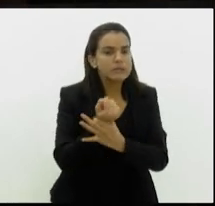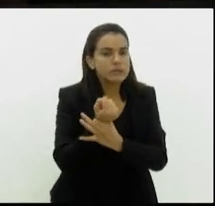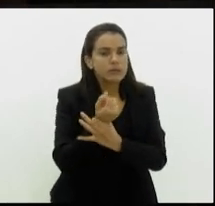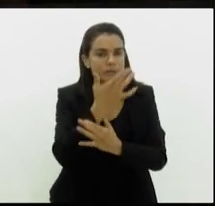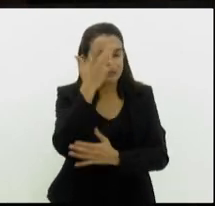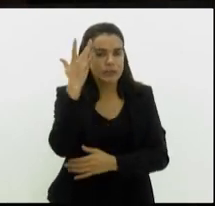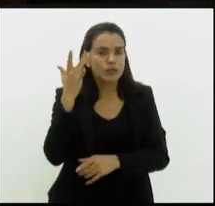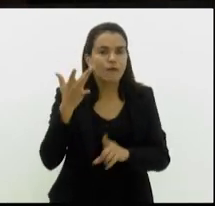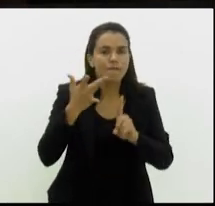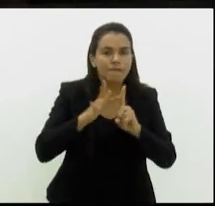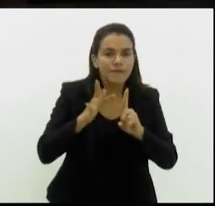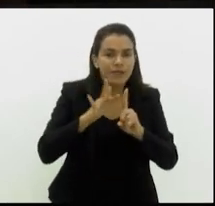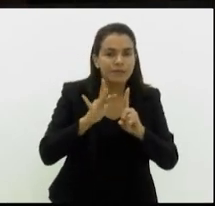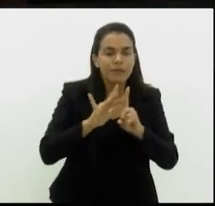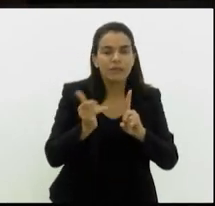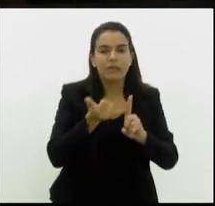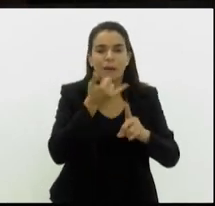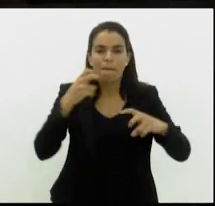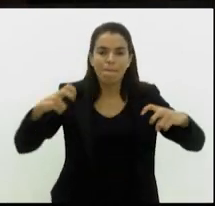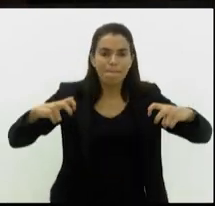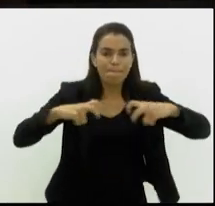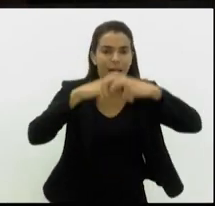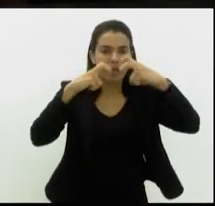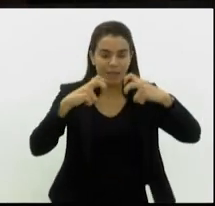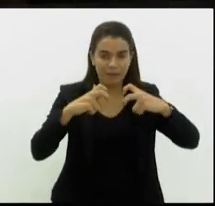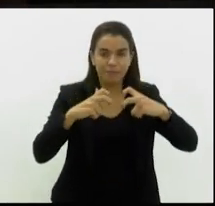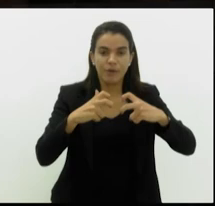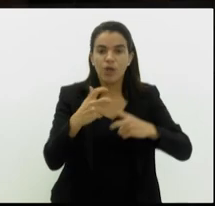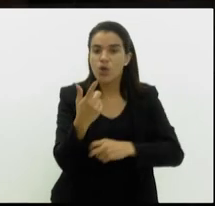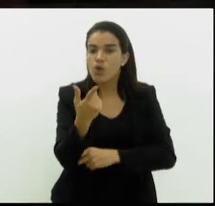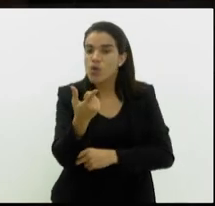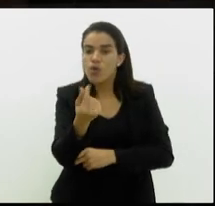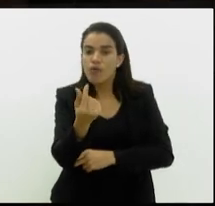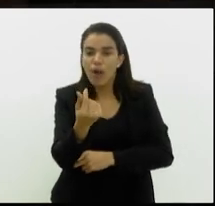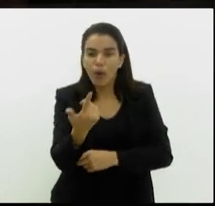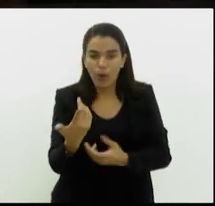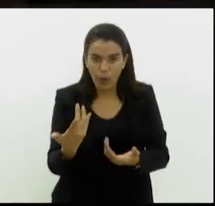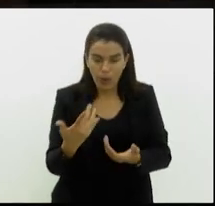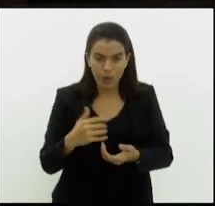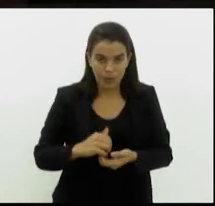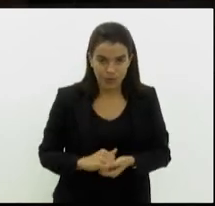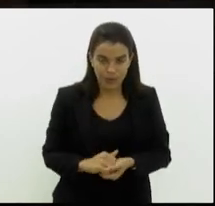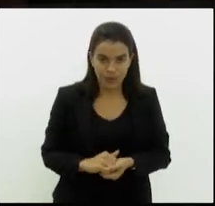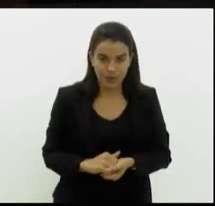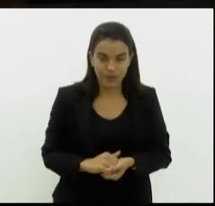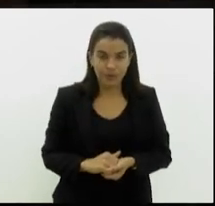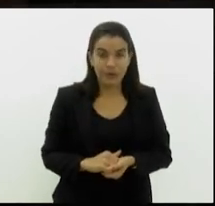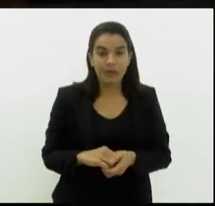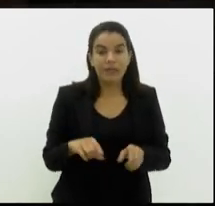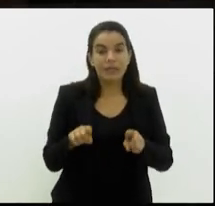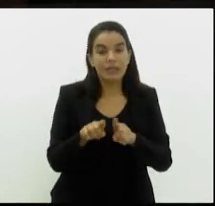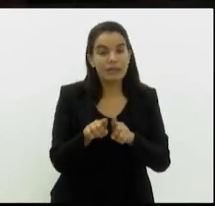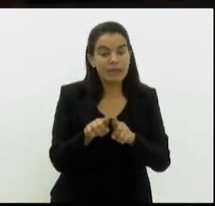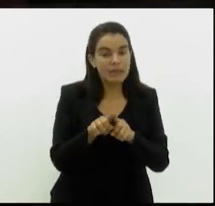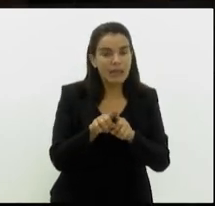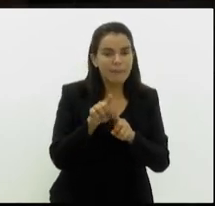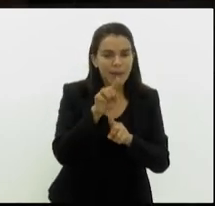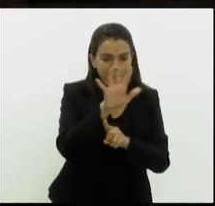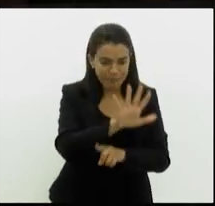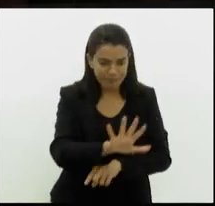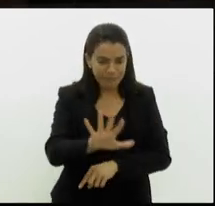acidente de trânsito e quanto vai custar? E no bojo dessa